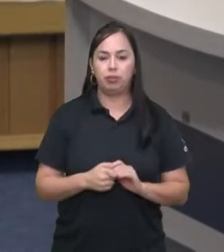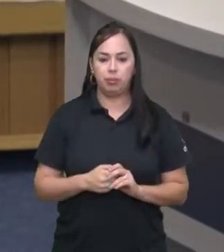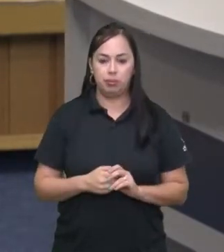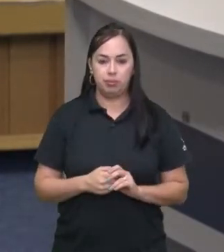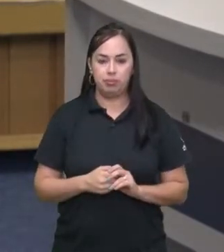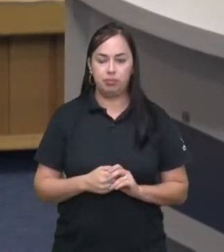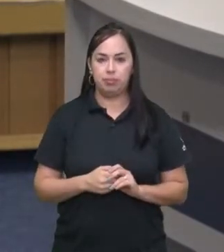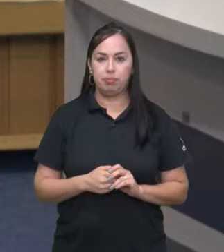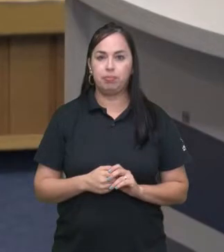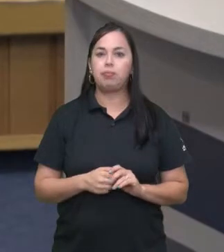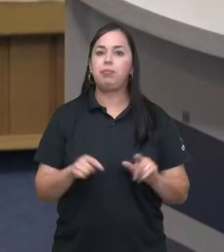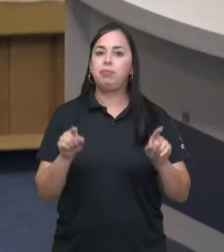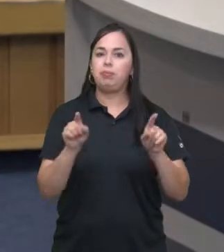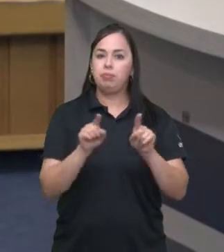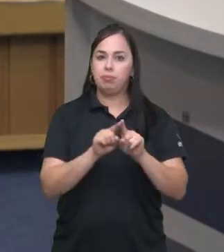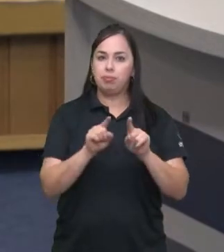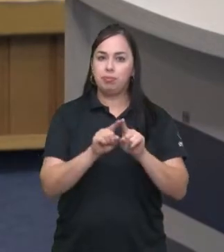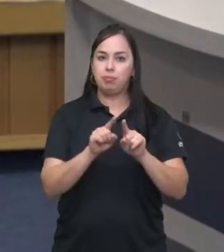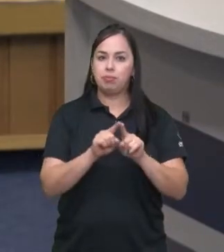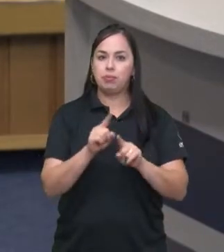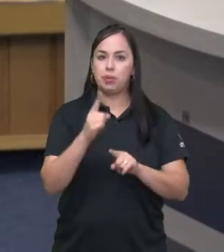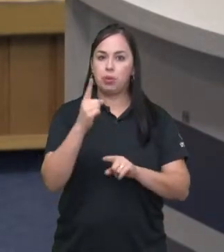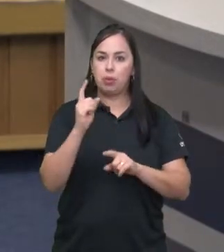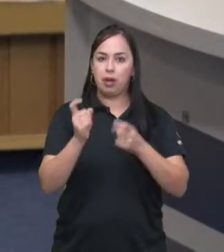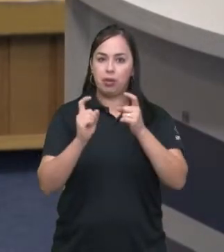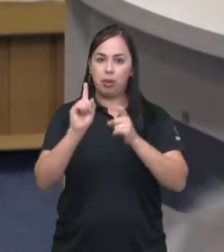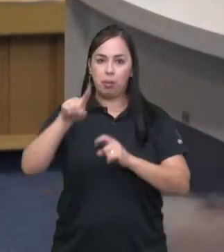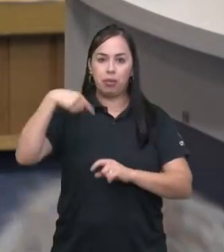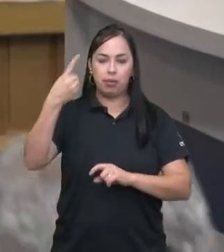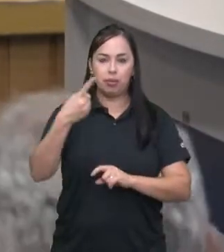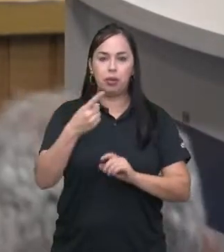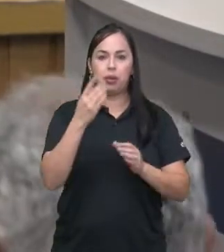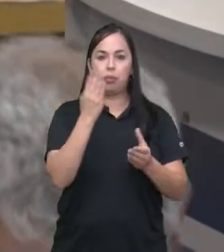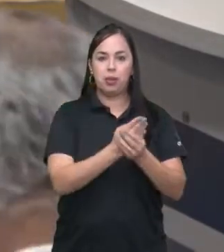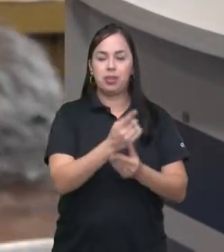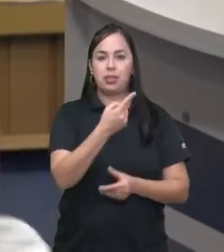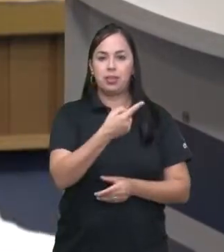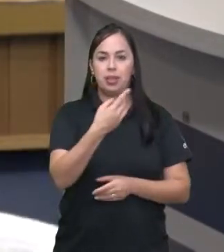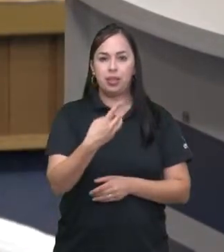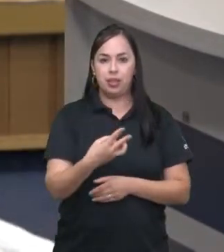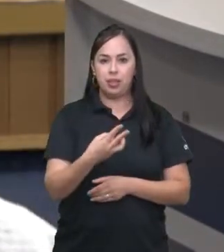614/2021. Também por uma sessão, o processo número